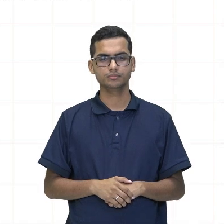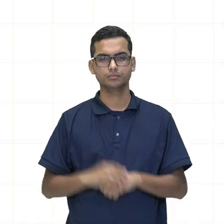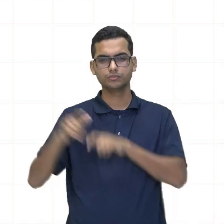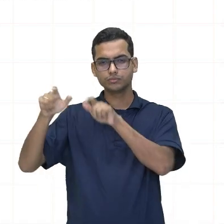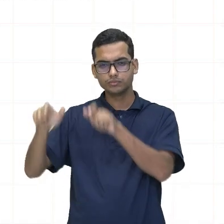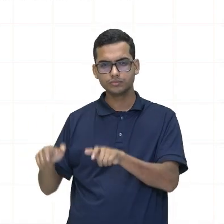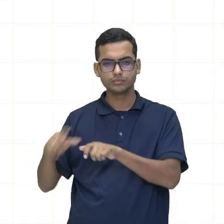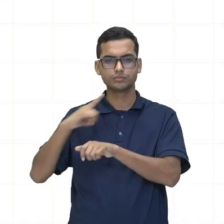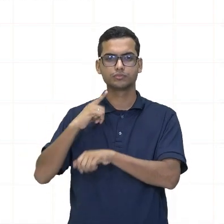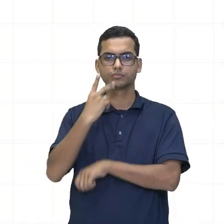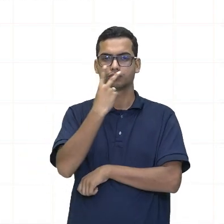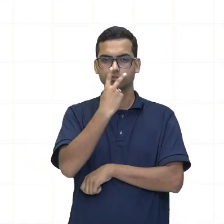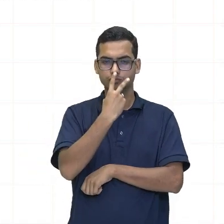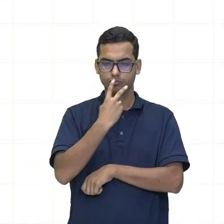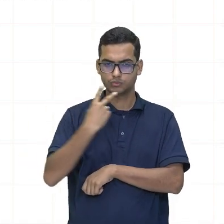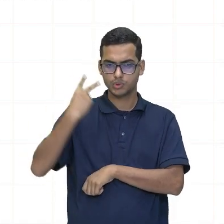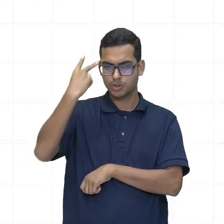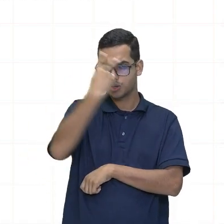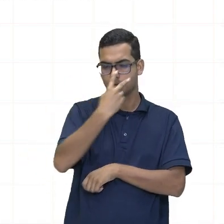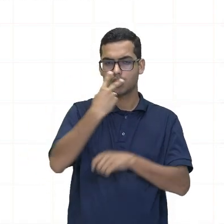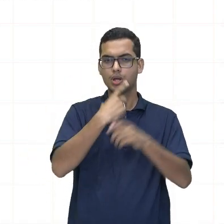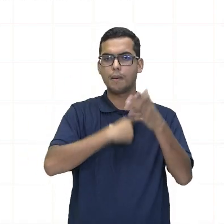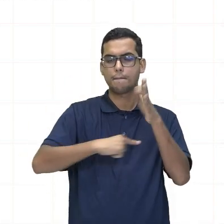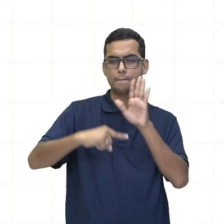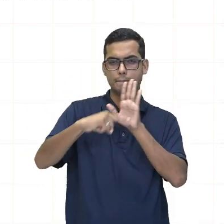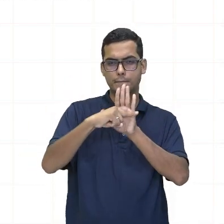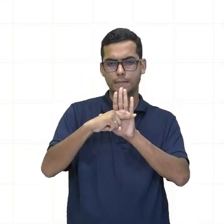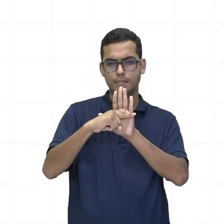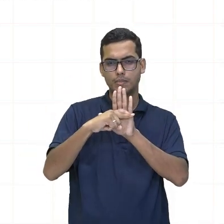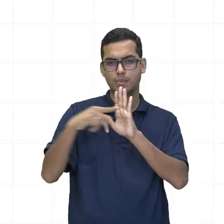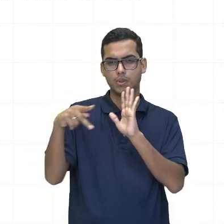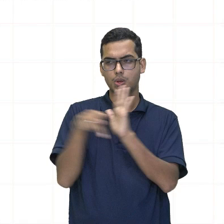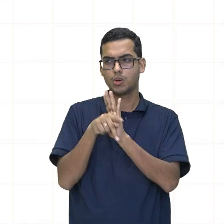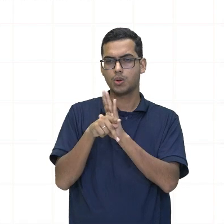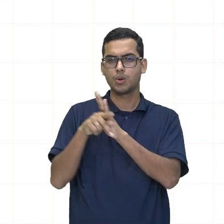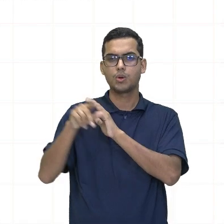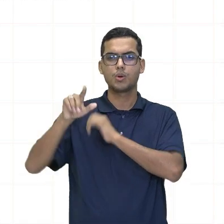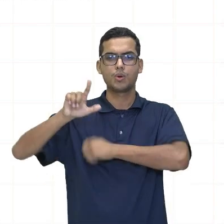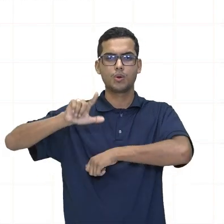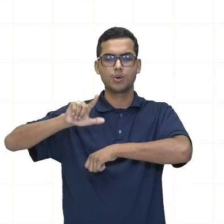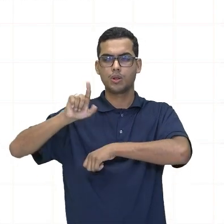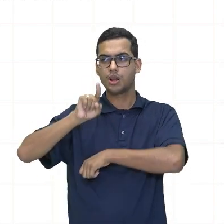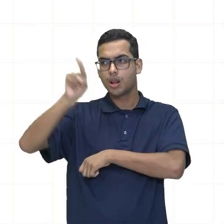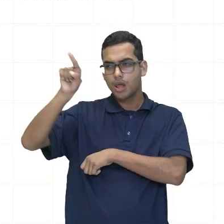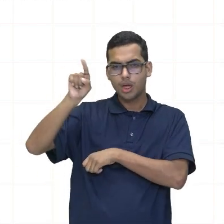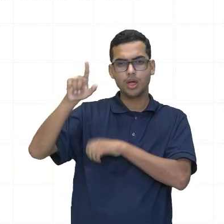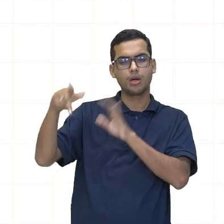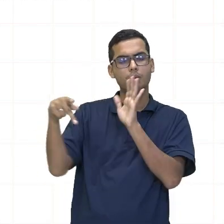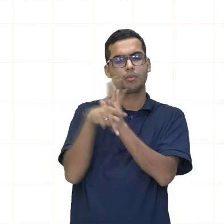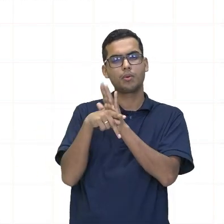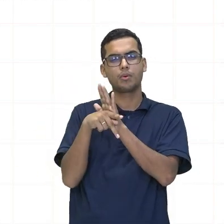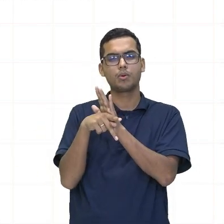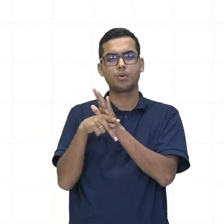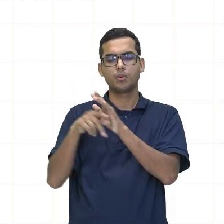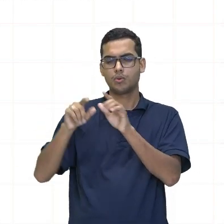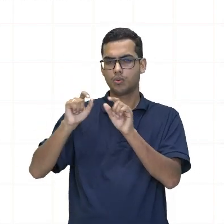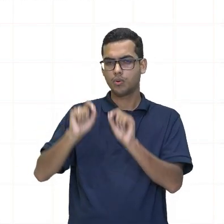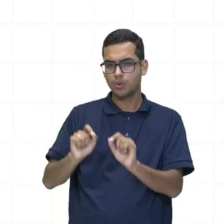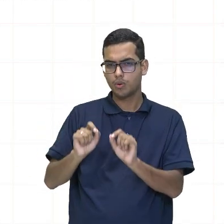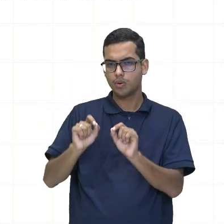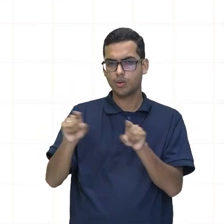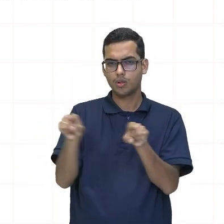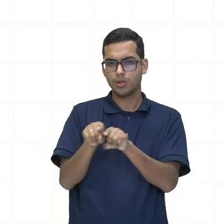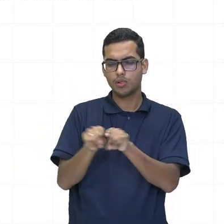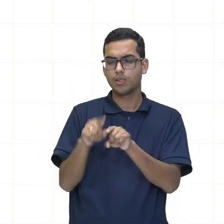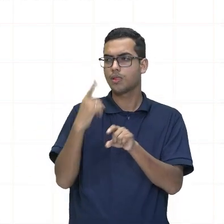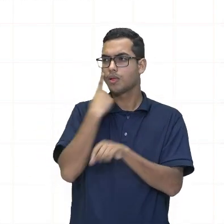em relação a Londres, né, nós temos aí o arquipélago de Fernando de